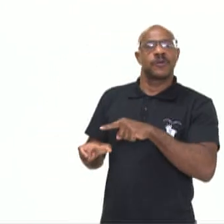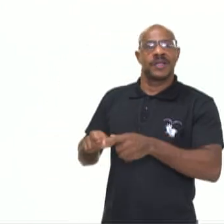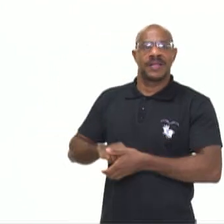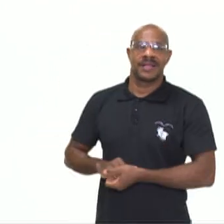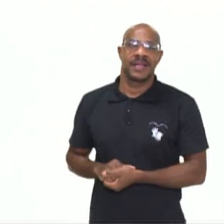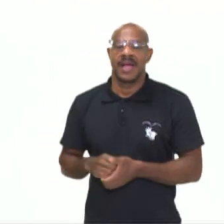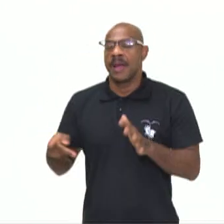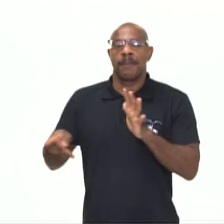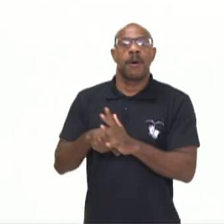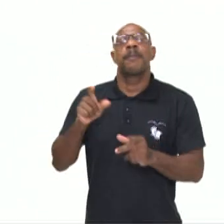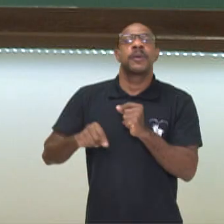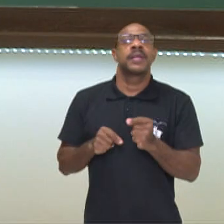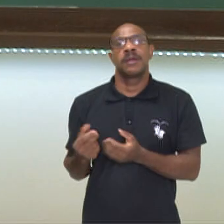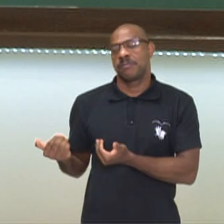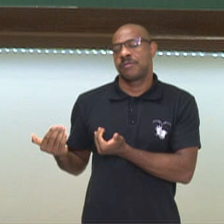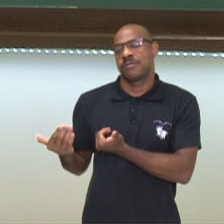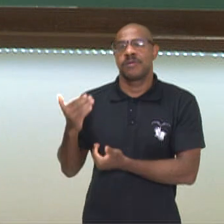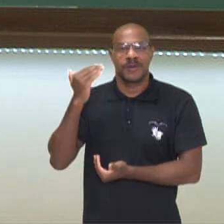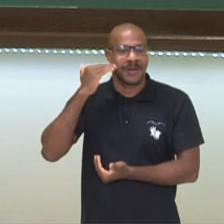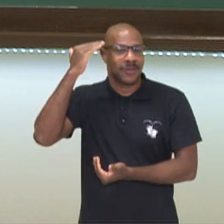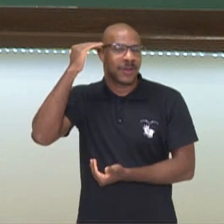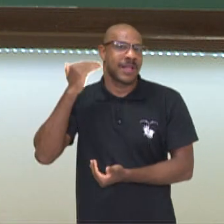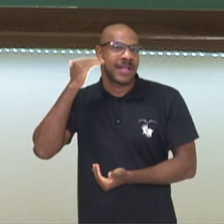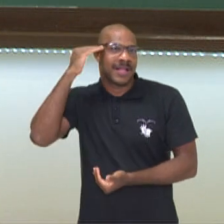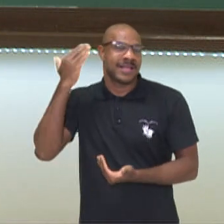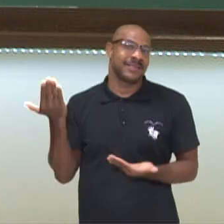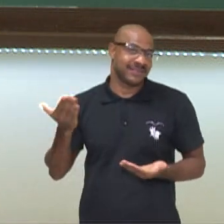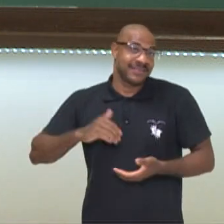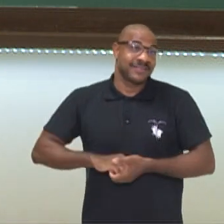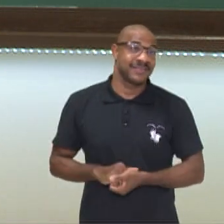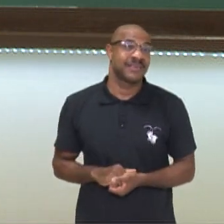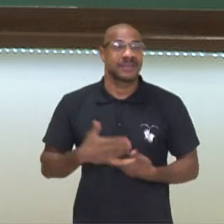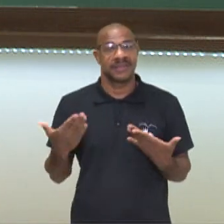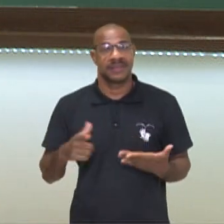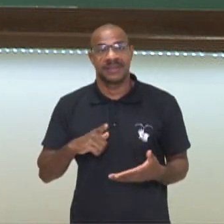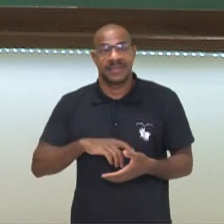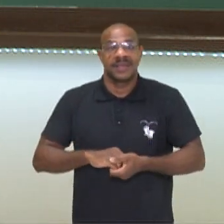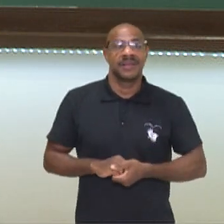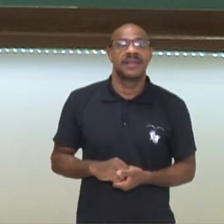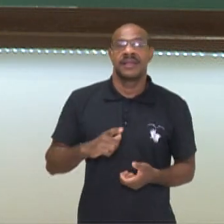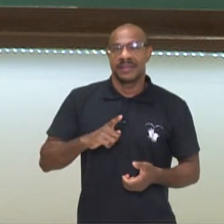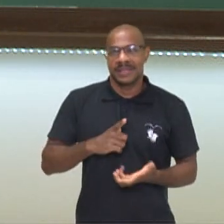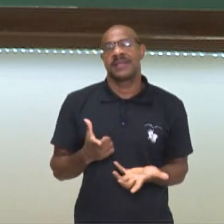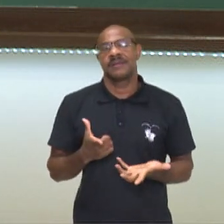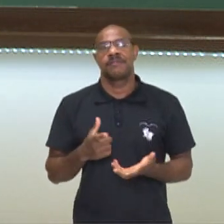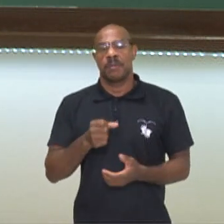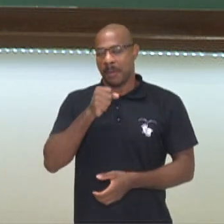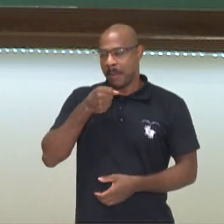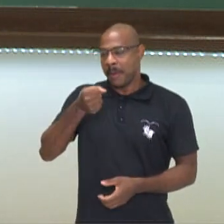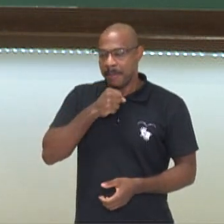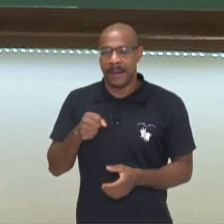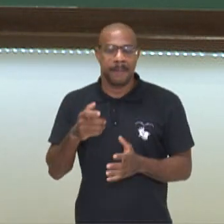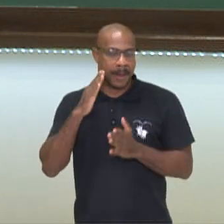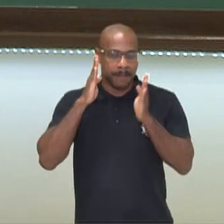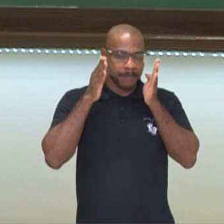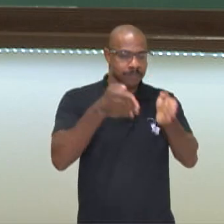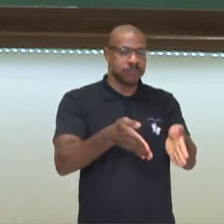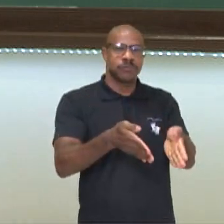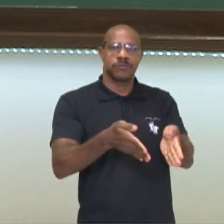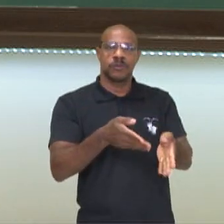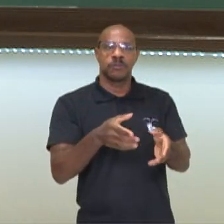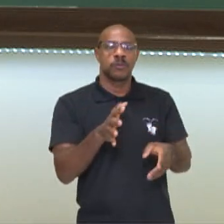público pré-adolescente e adolescente. Há um recorte para quem ele quer falar e com quem vai ser